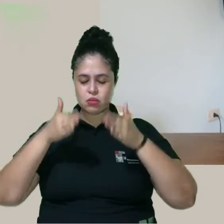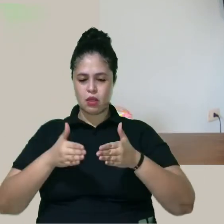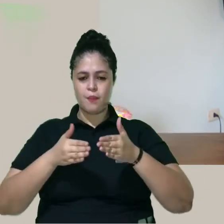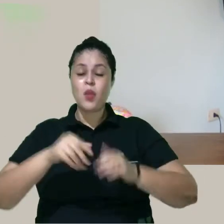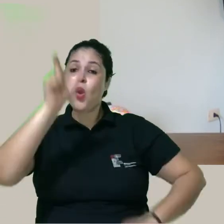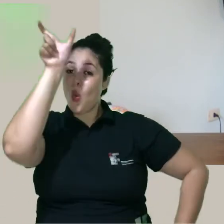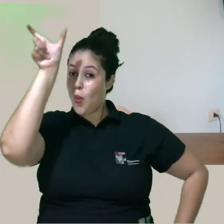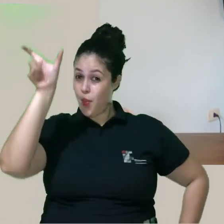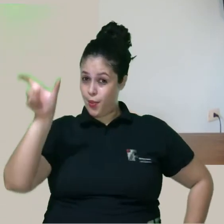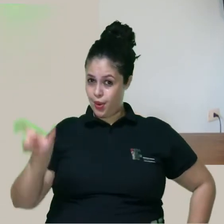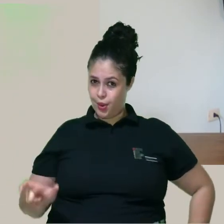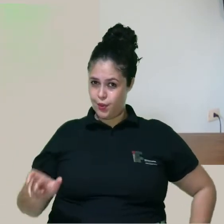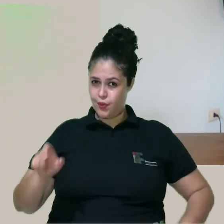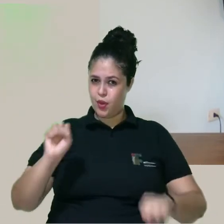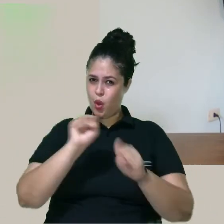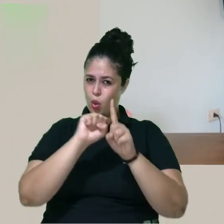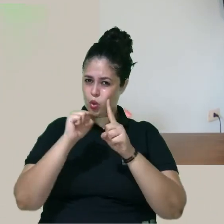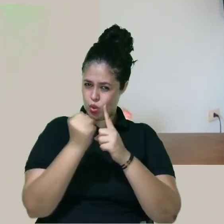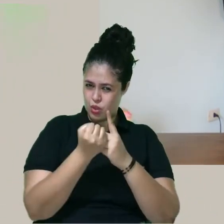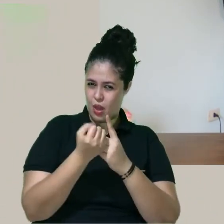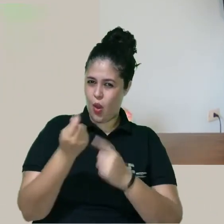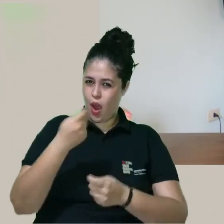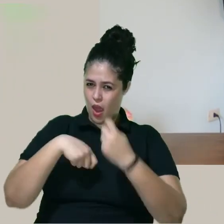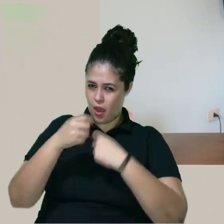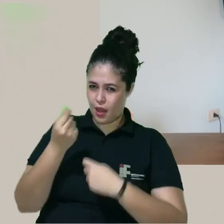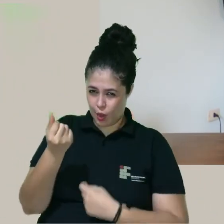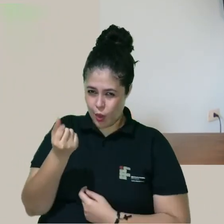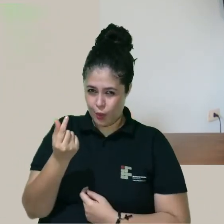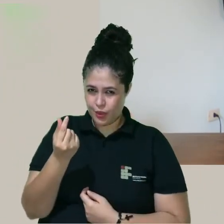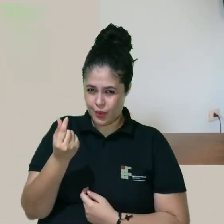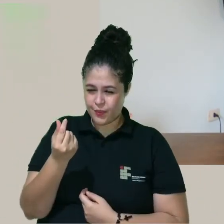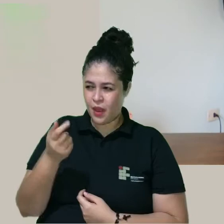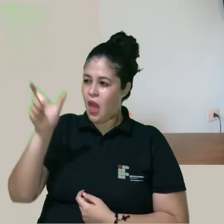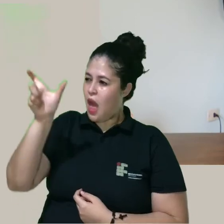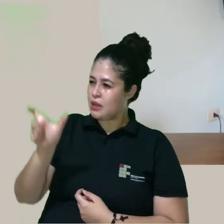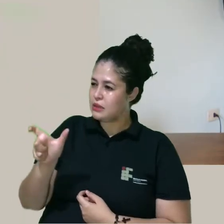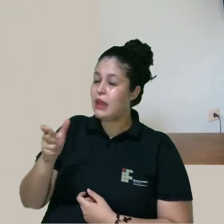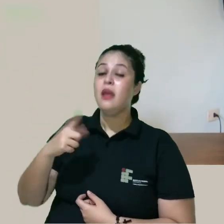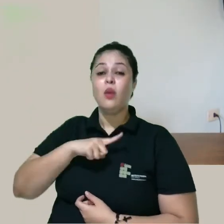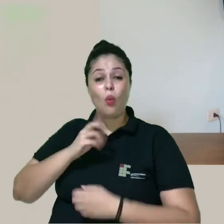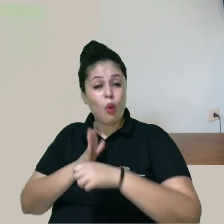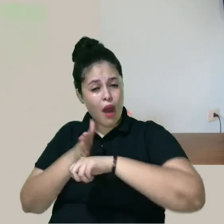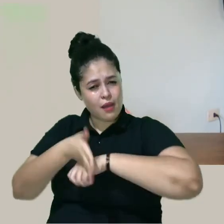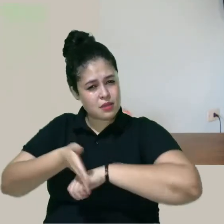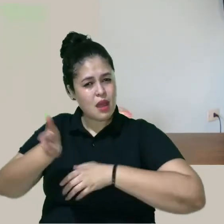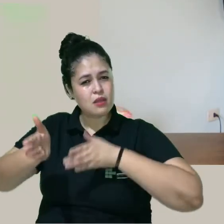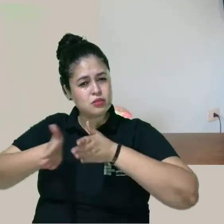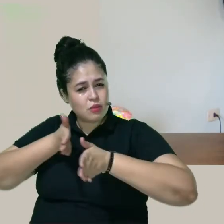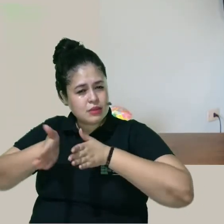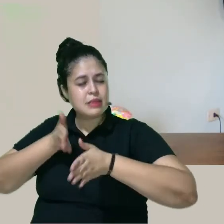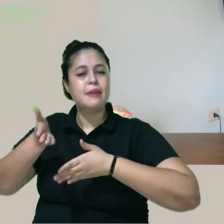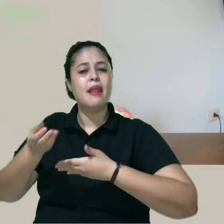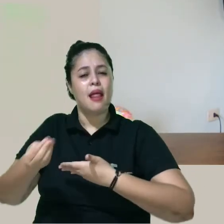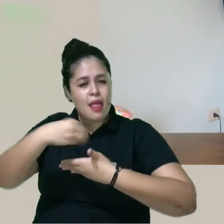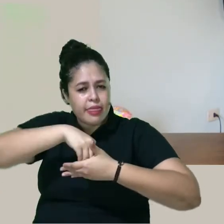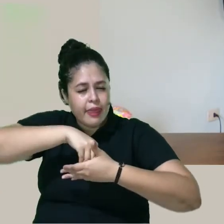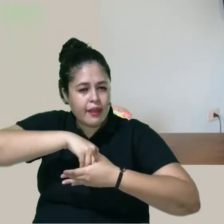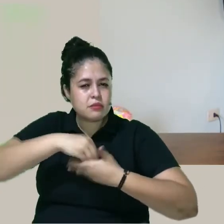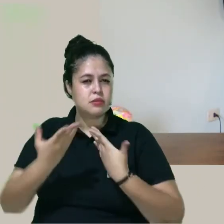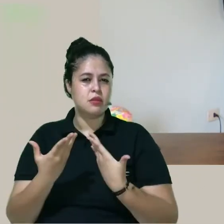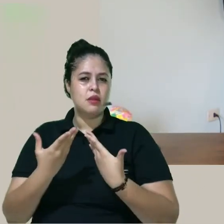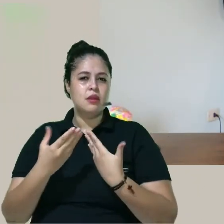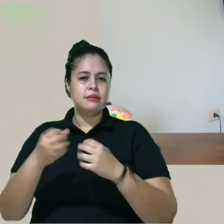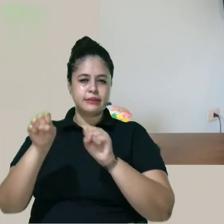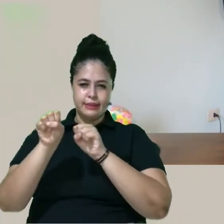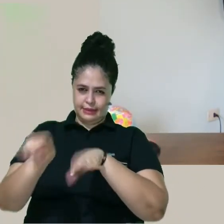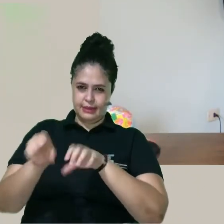o perfil socioeconômico determina uma condição de acessibilidade a essa modalidade de ensino.